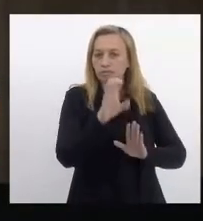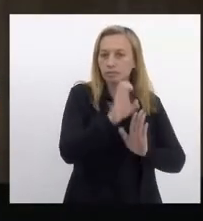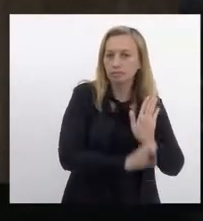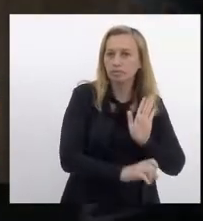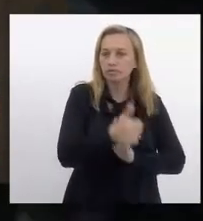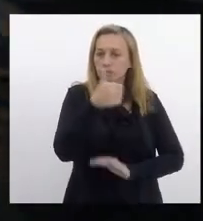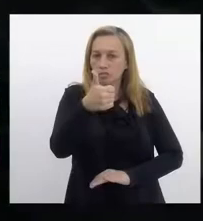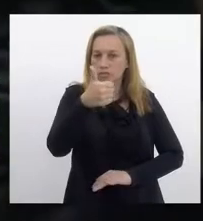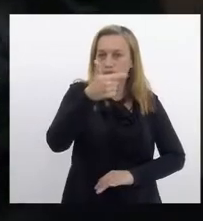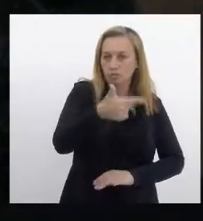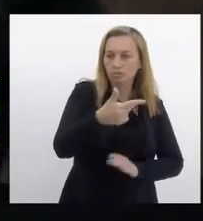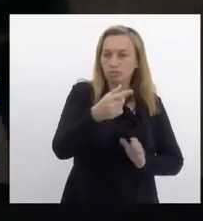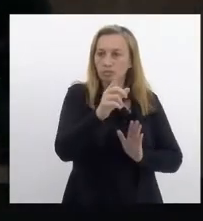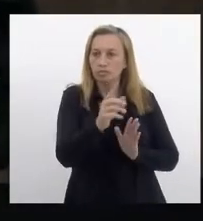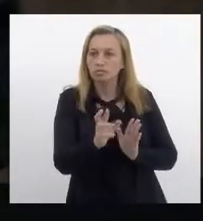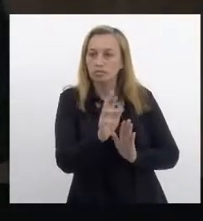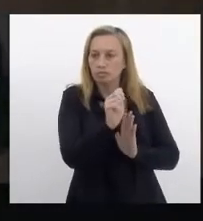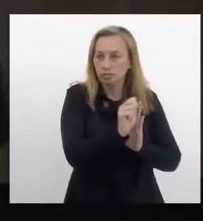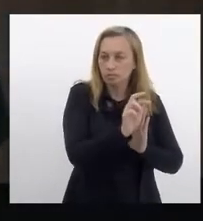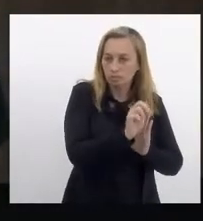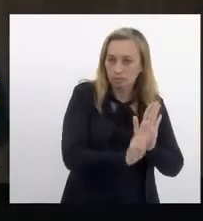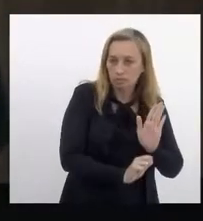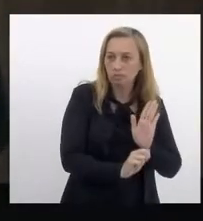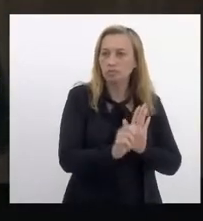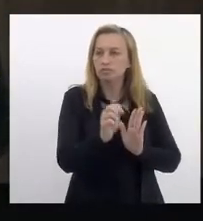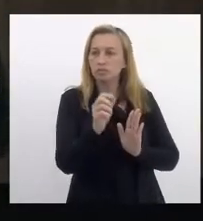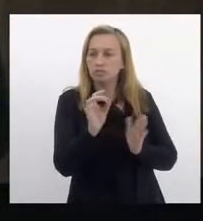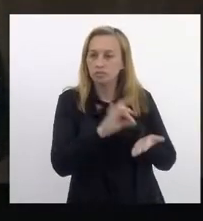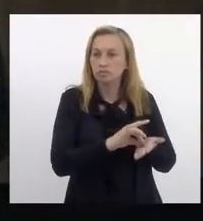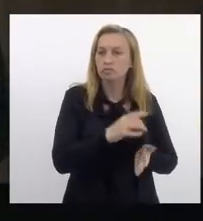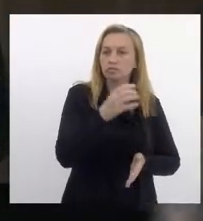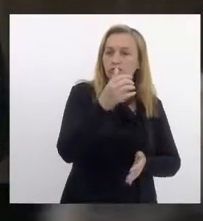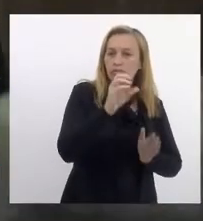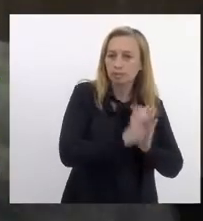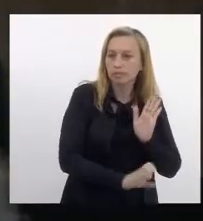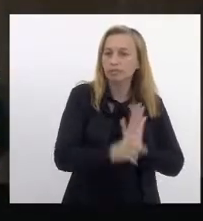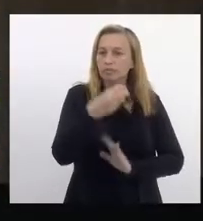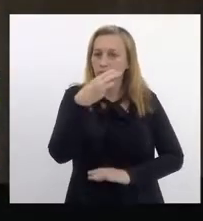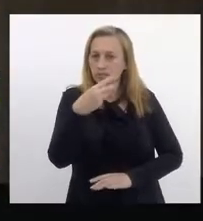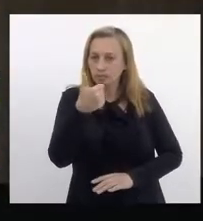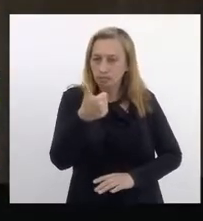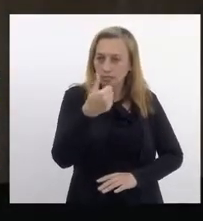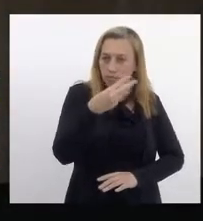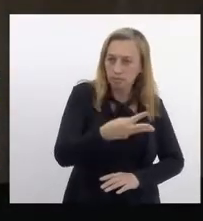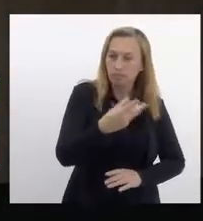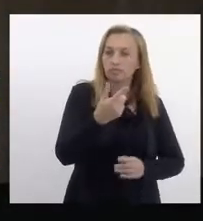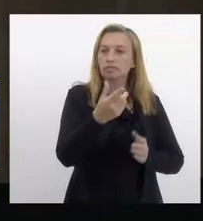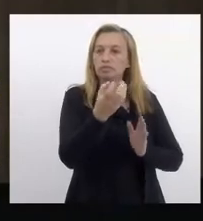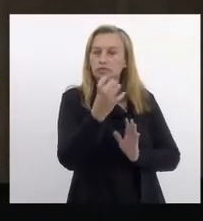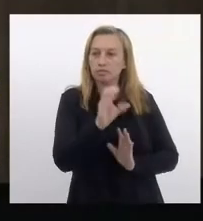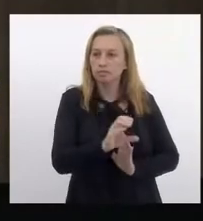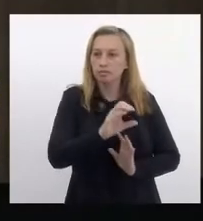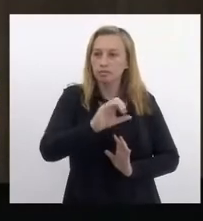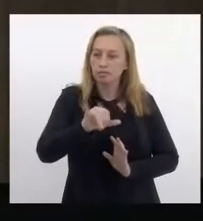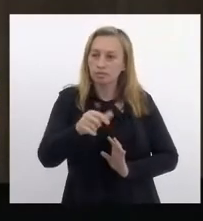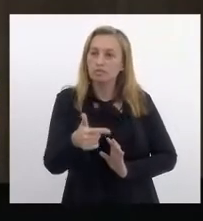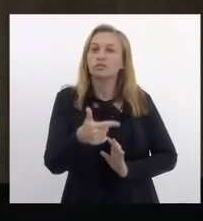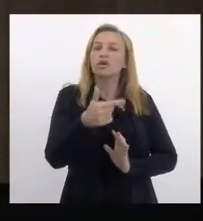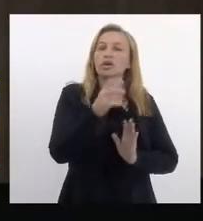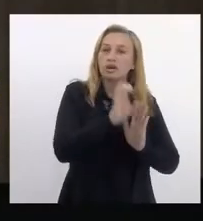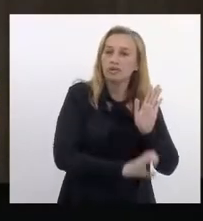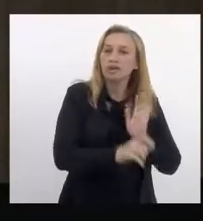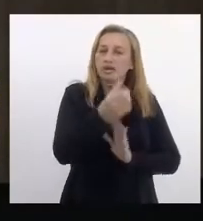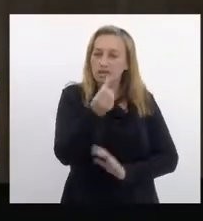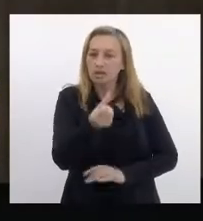1 e 2 pela redação original. Emenda 3 pela emenda 3 da CCJ, emenda 13 pela emenda 2 da CCJ, emenda 6,